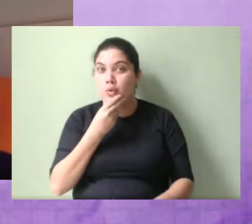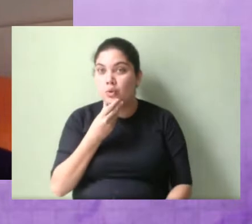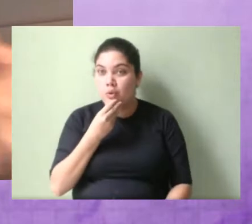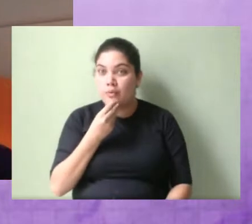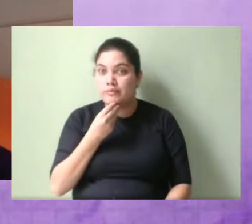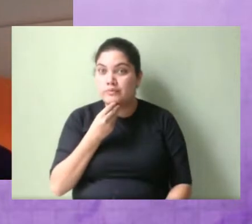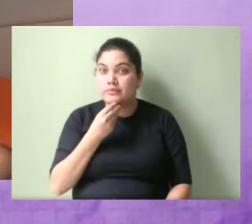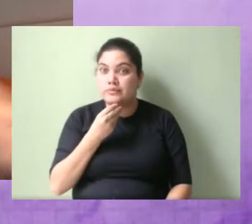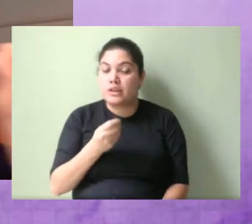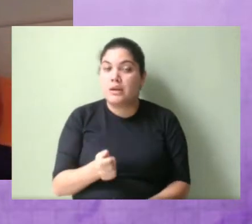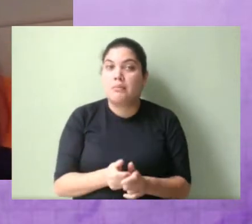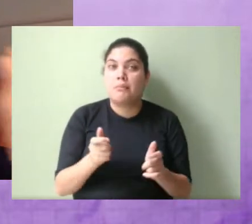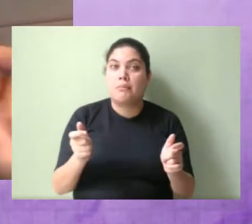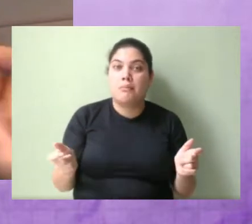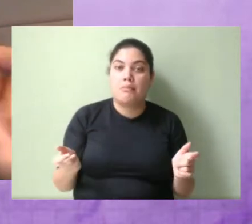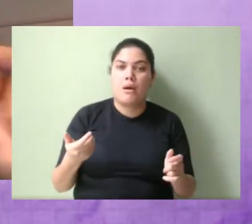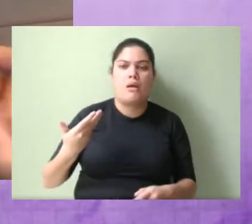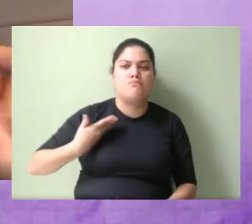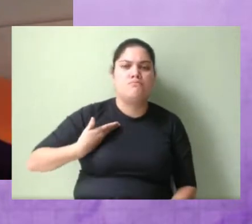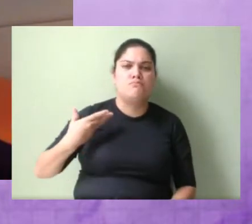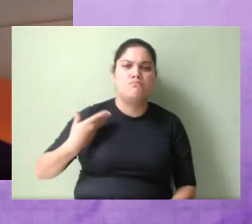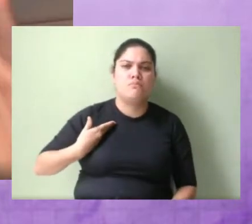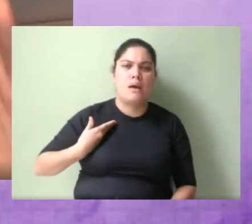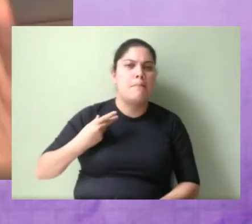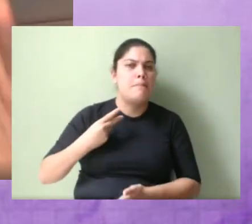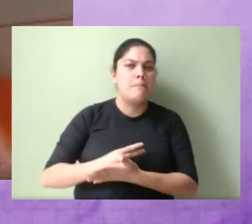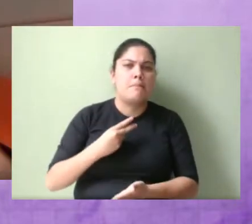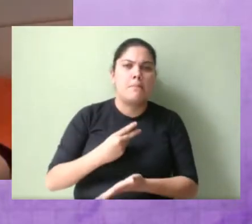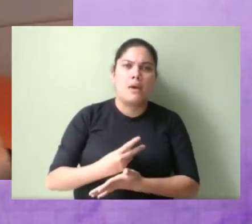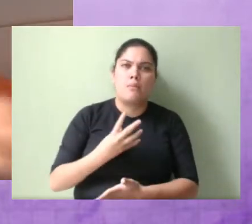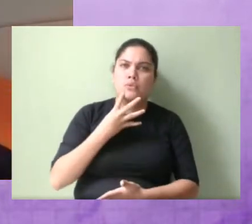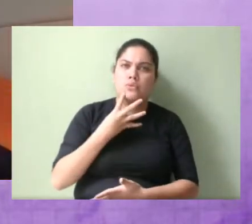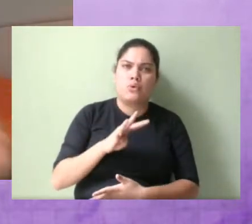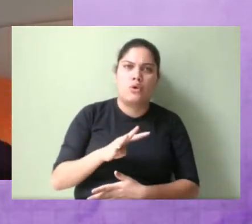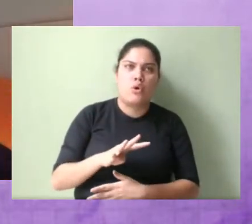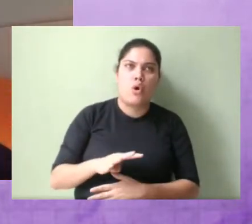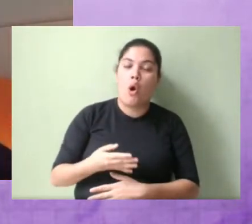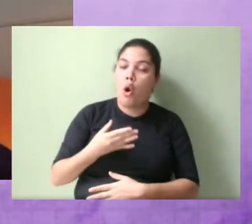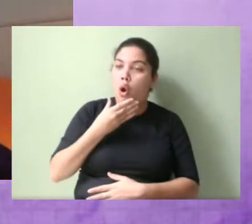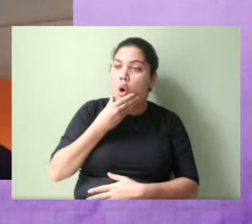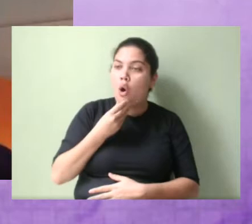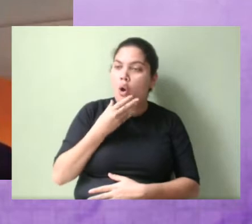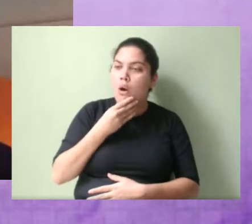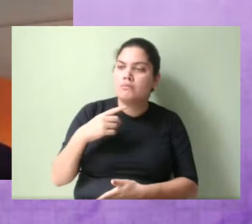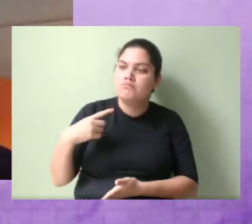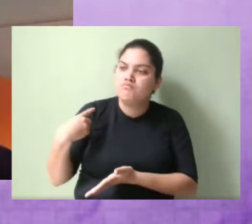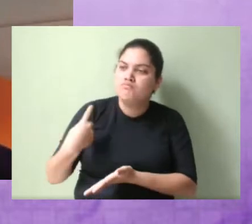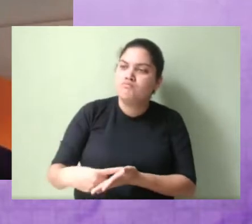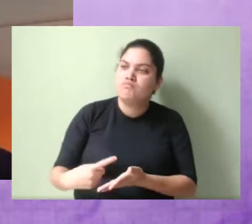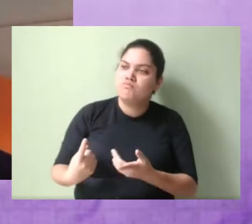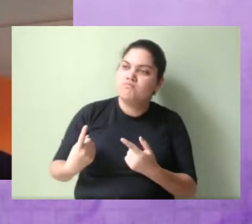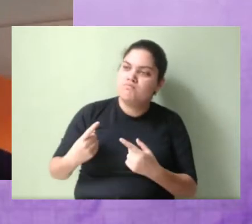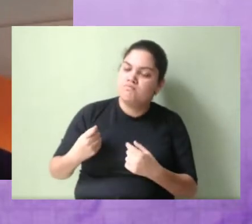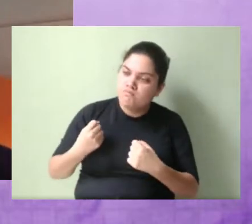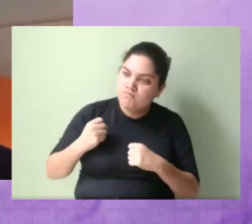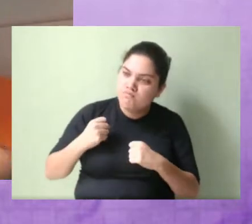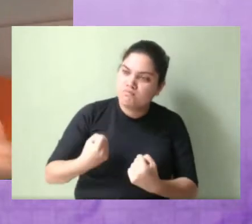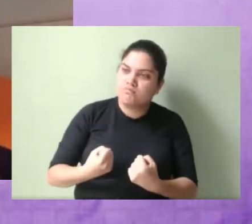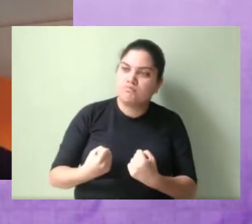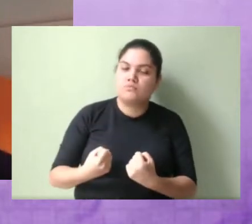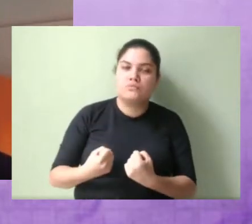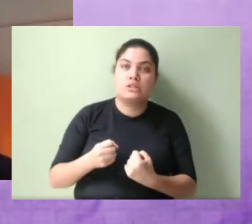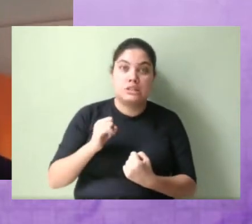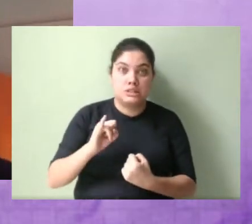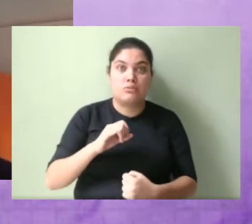mulheres. Pela beleza, pela inteligência, enfim, por habilidades, atitudes, diferente dos homens, que na sua média são